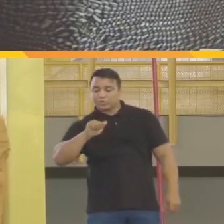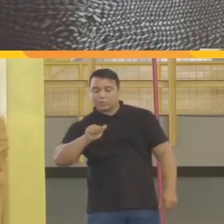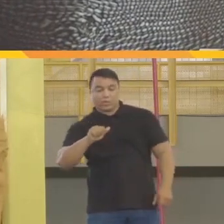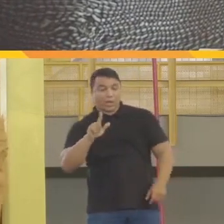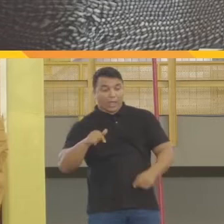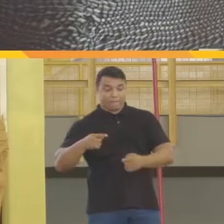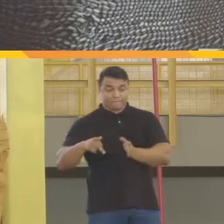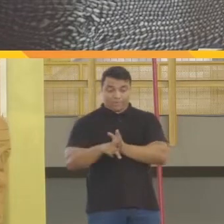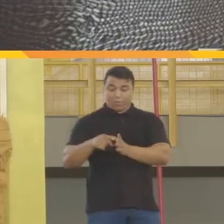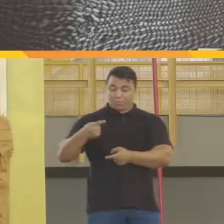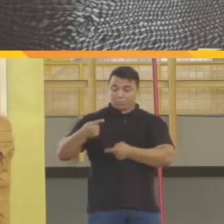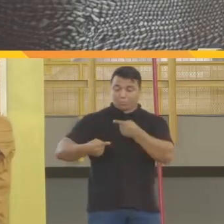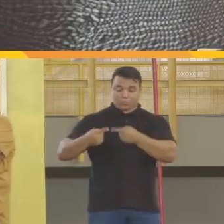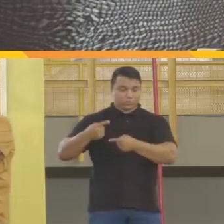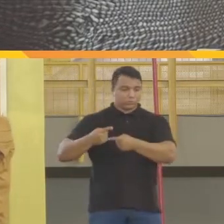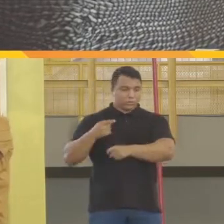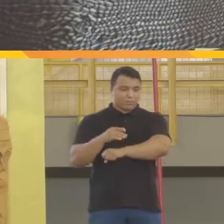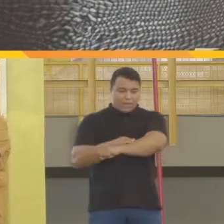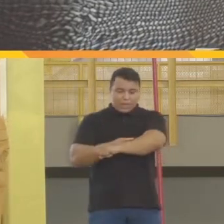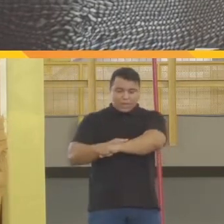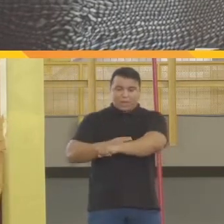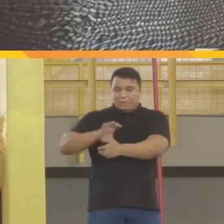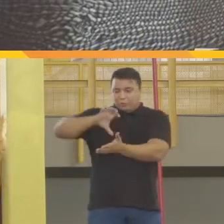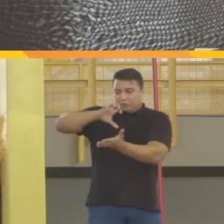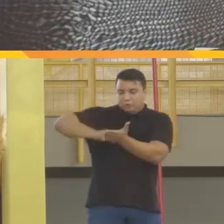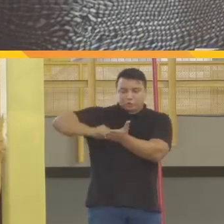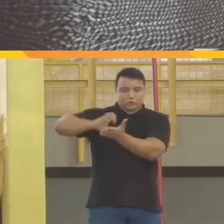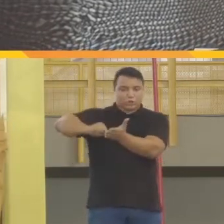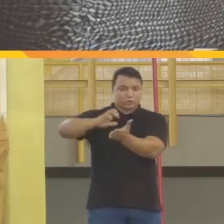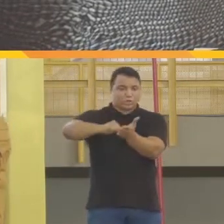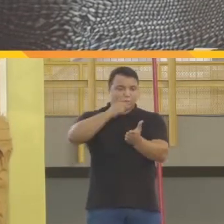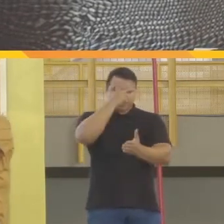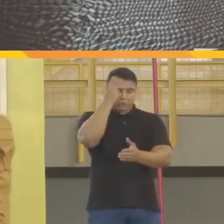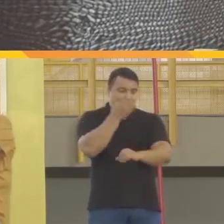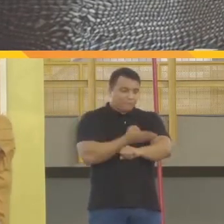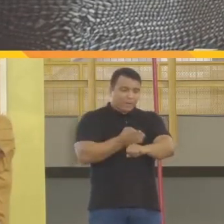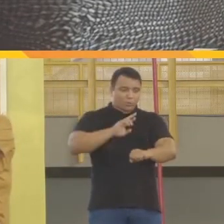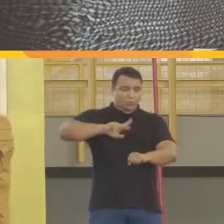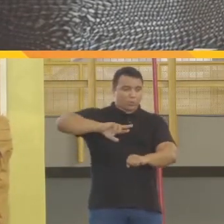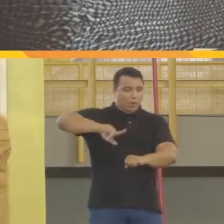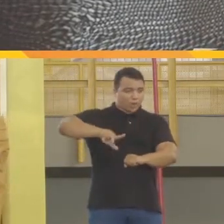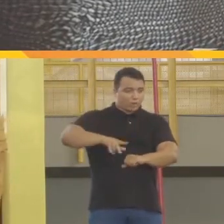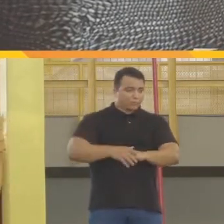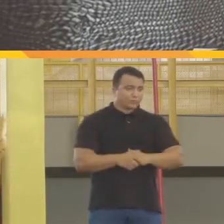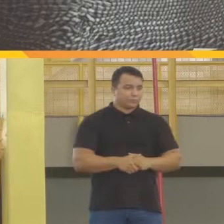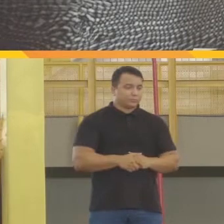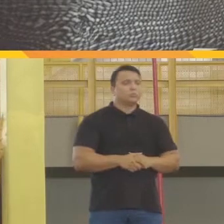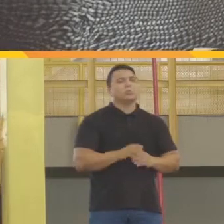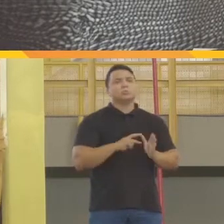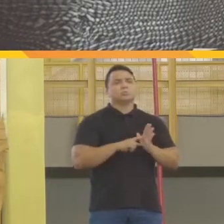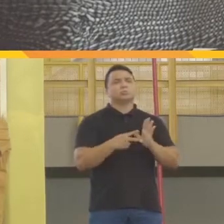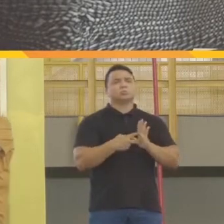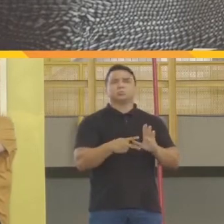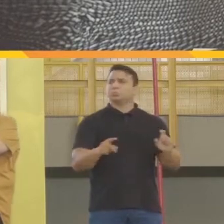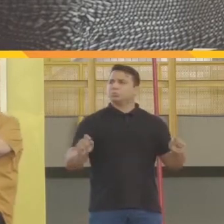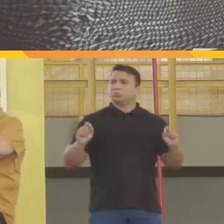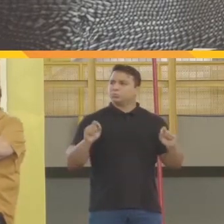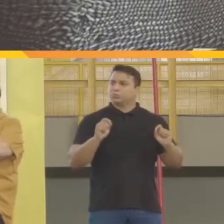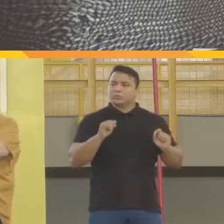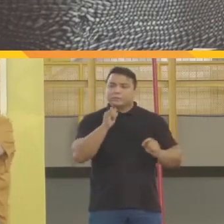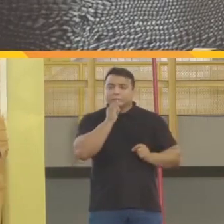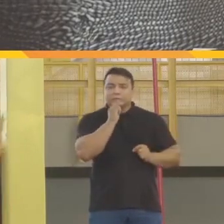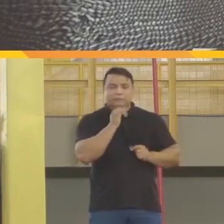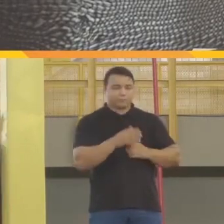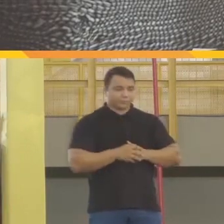de uma política de limpeza étnica social. O que é que significa uma limpeza étnica? É